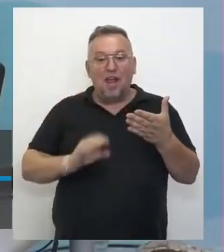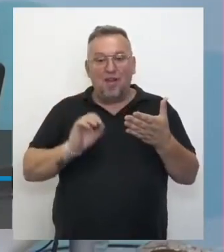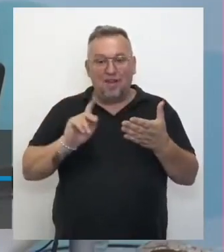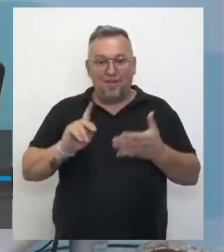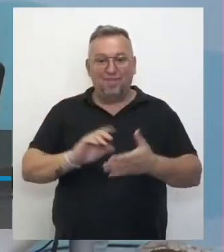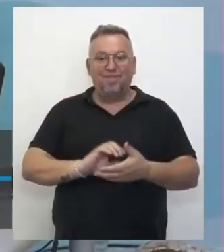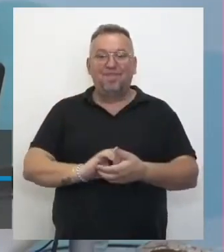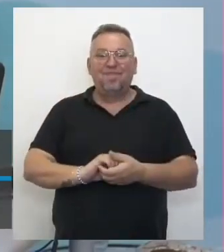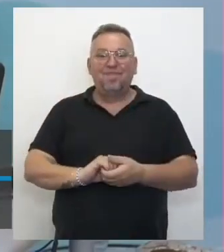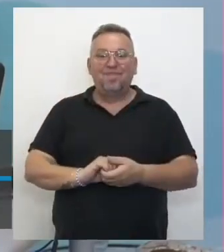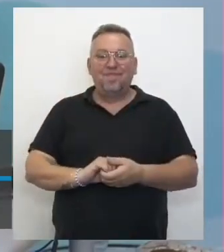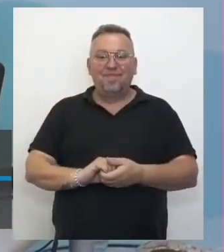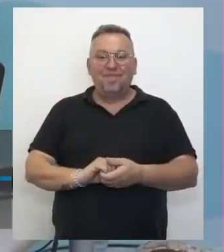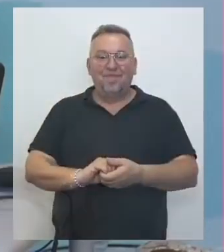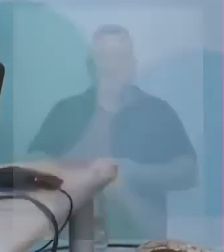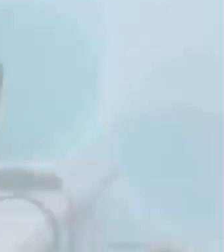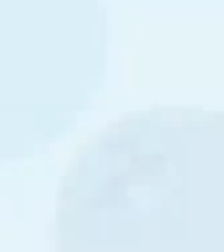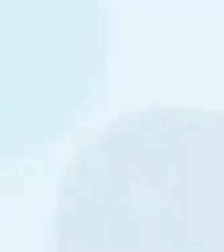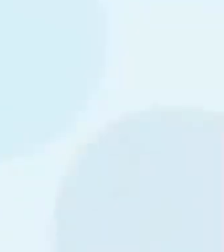assinado.